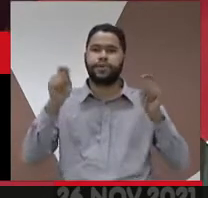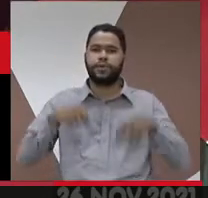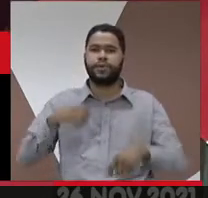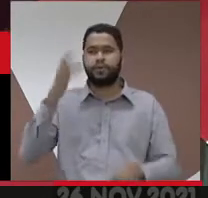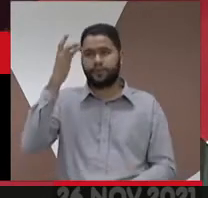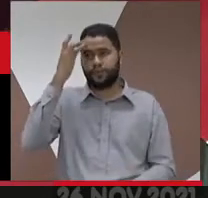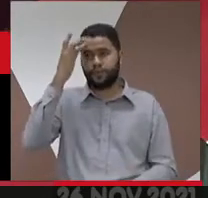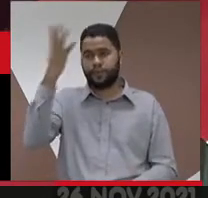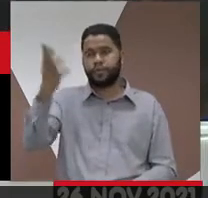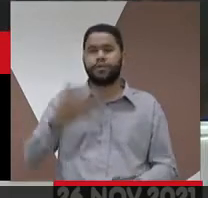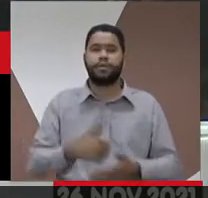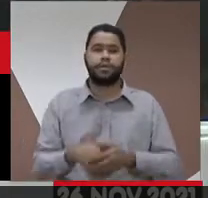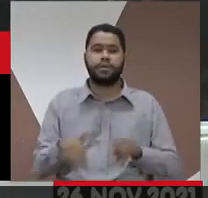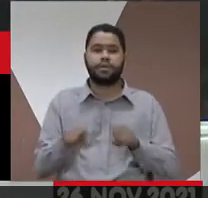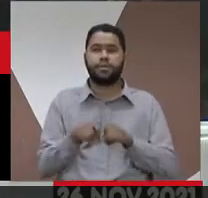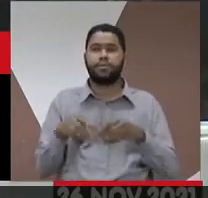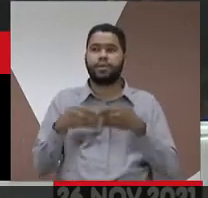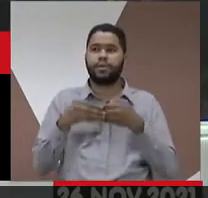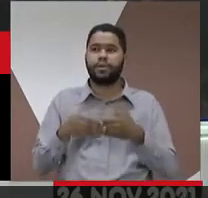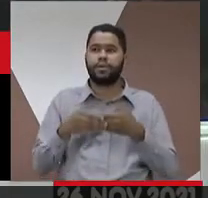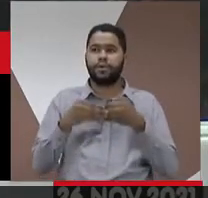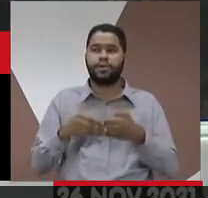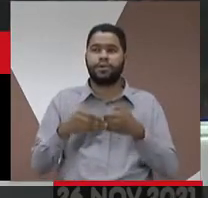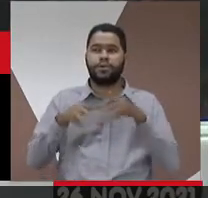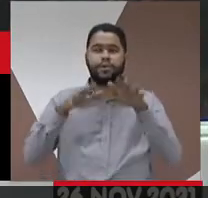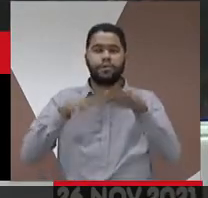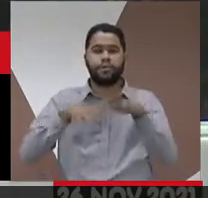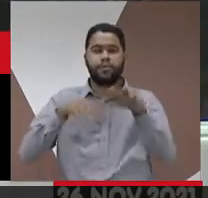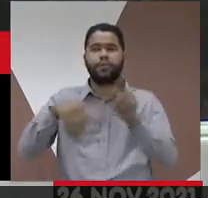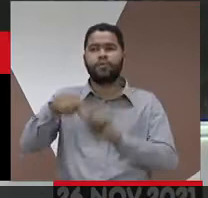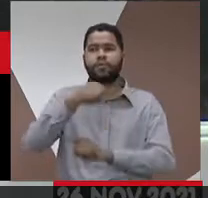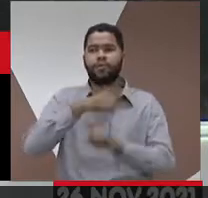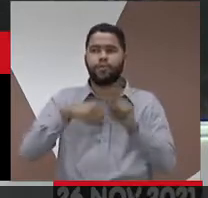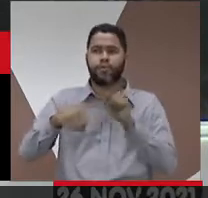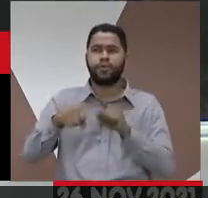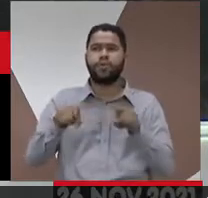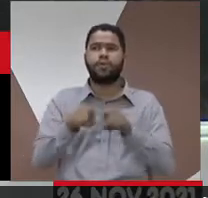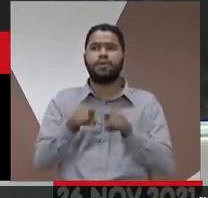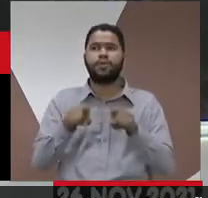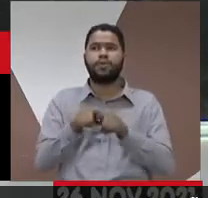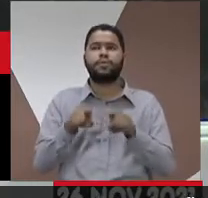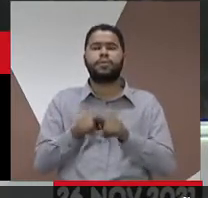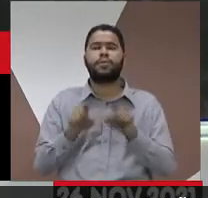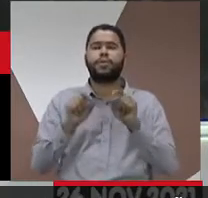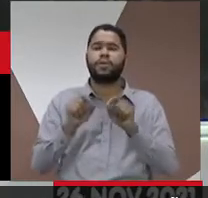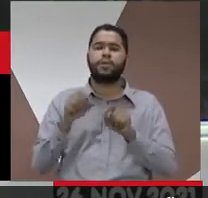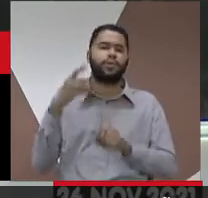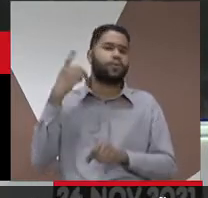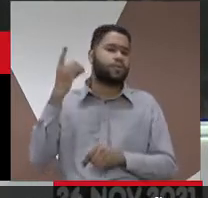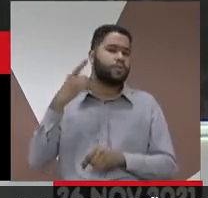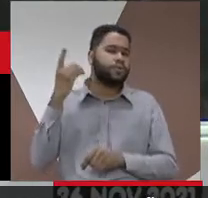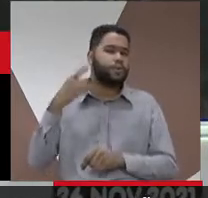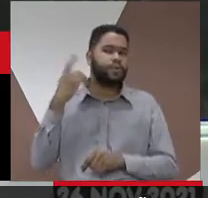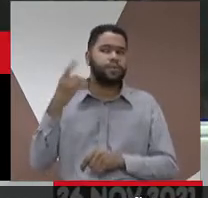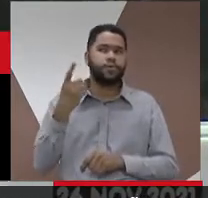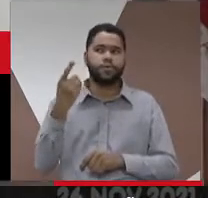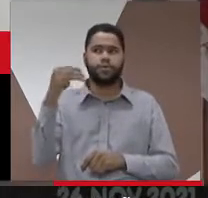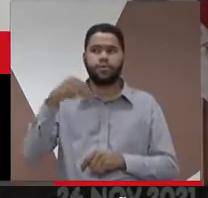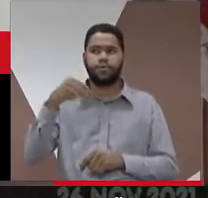facilitar. Cumprimentar os movimentos sociais, né, cumprimentar aqui os deputados. Só um